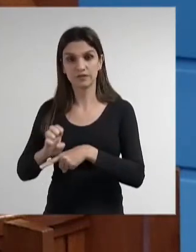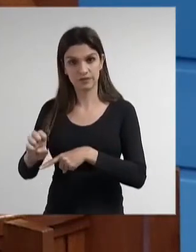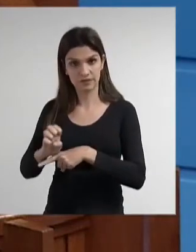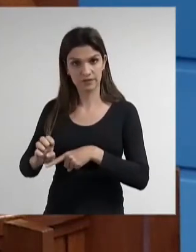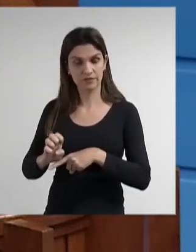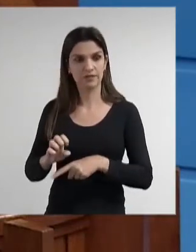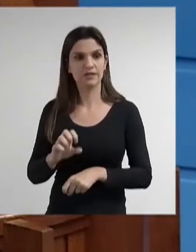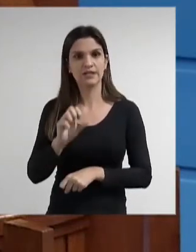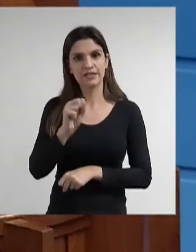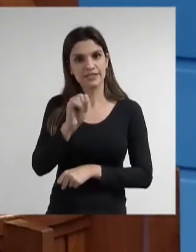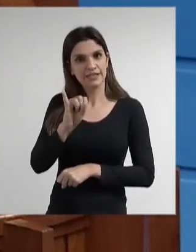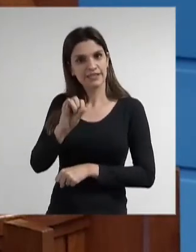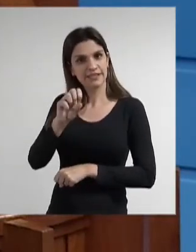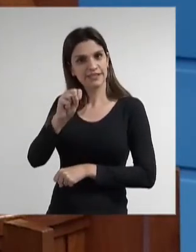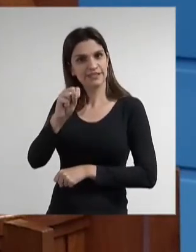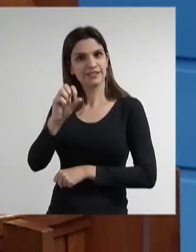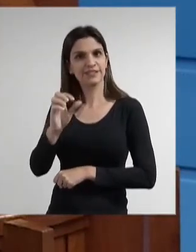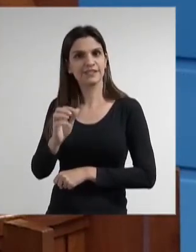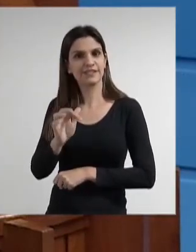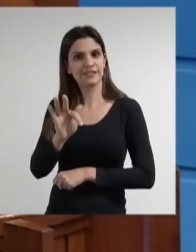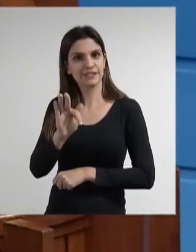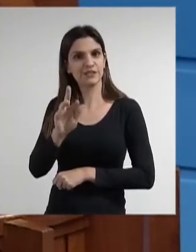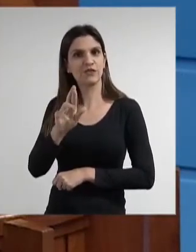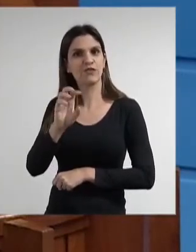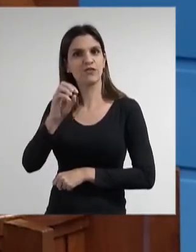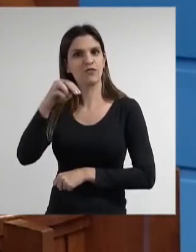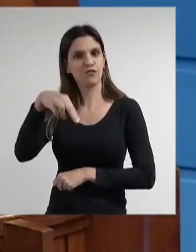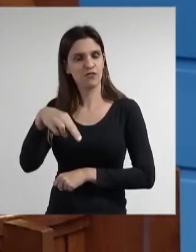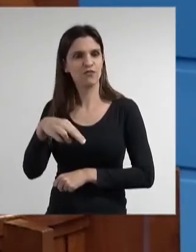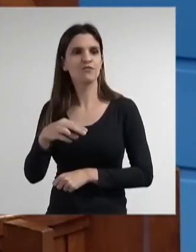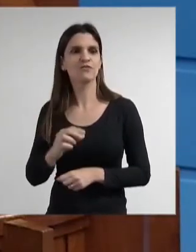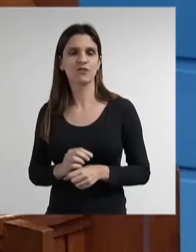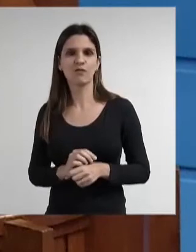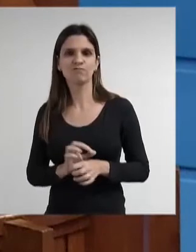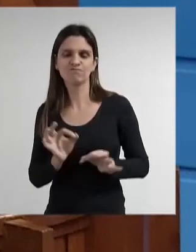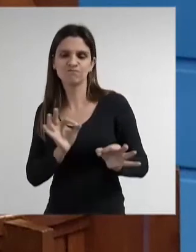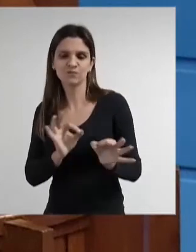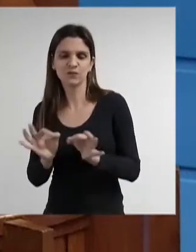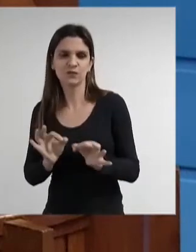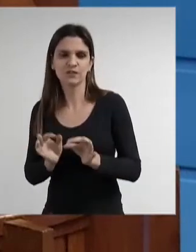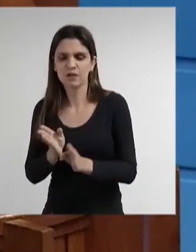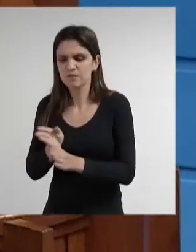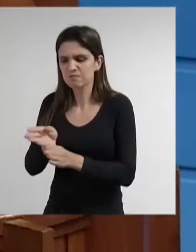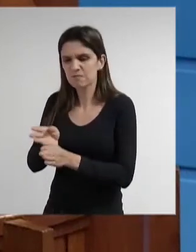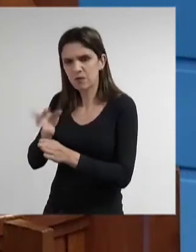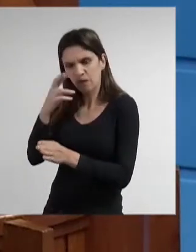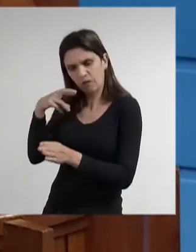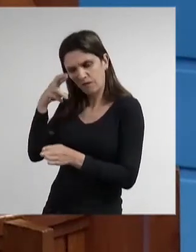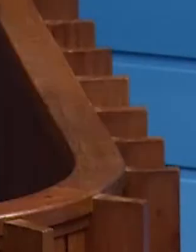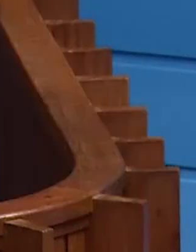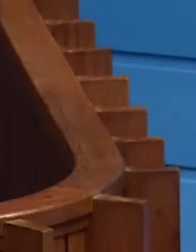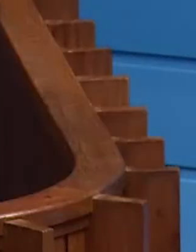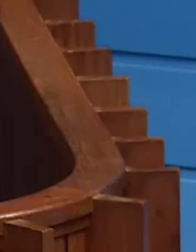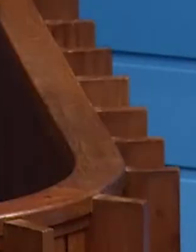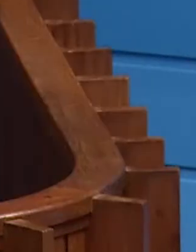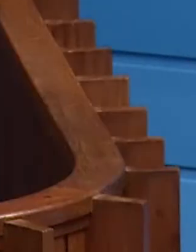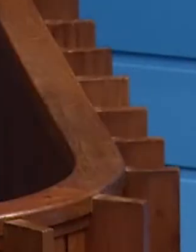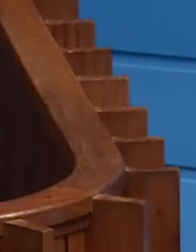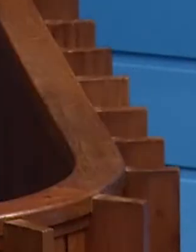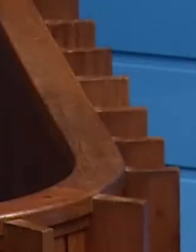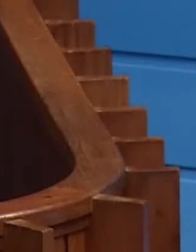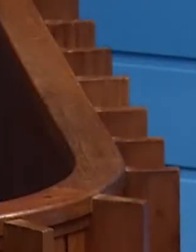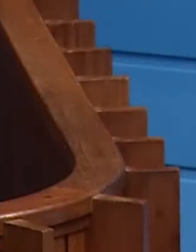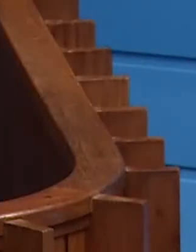chamado SISFRON, que é o Sistema Integrado de Monitoramento de Fronteiras, onde ali são levantados dados de